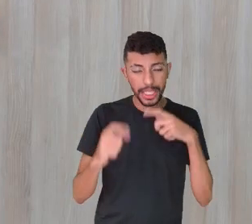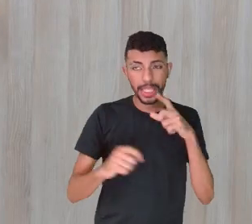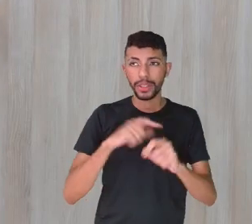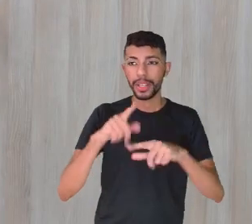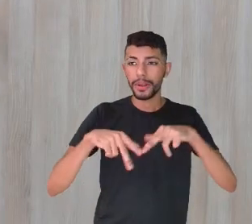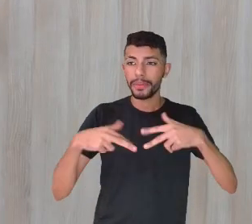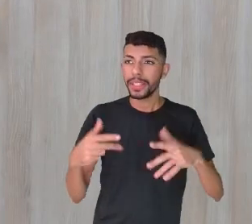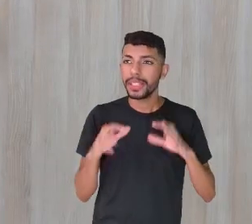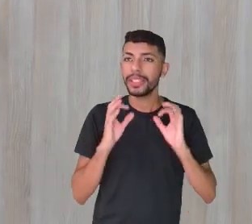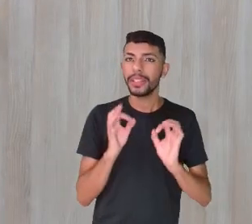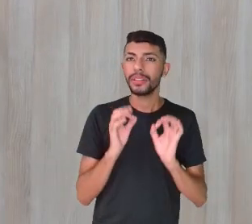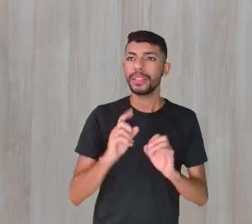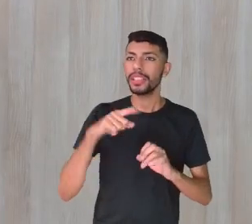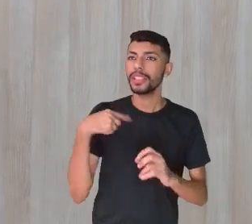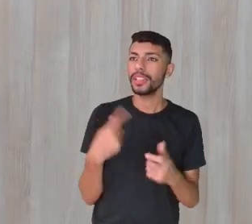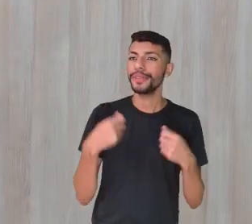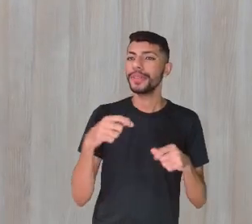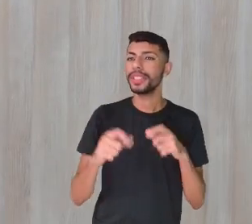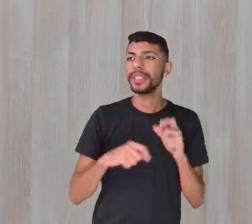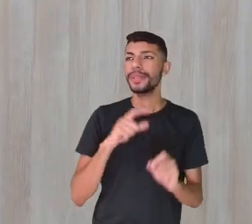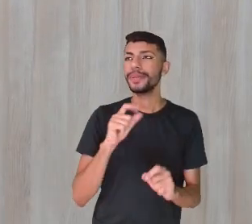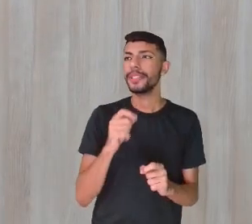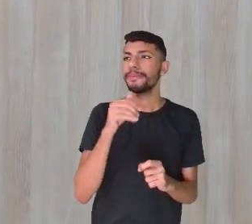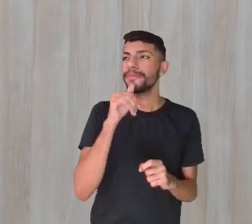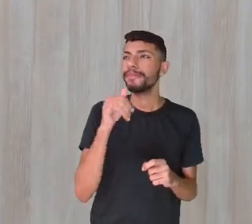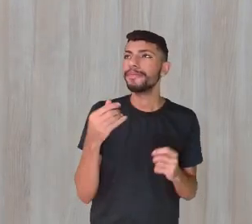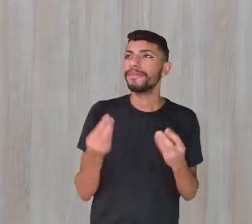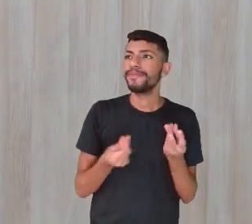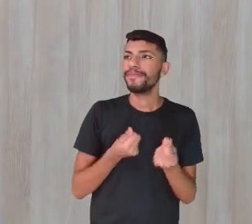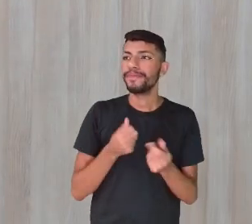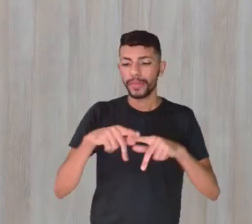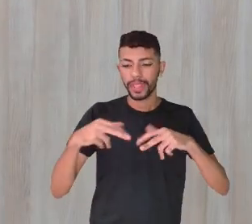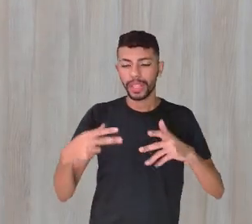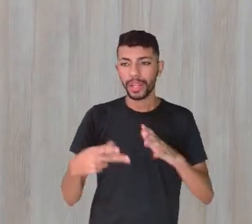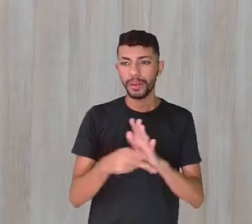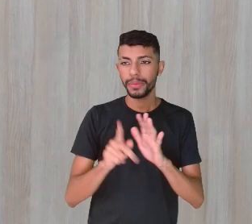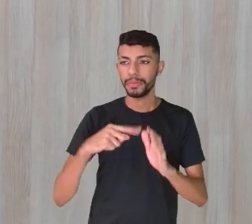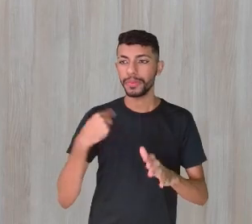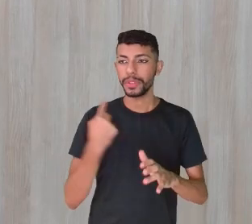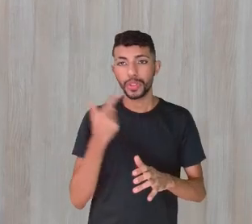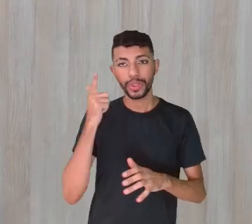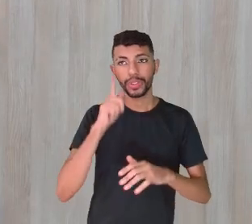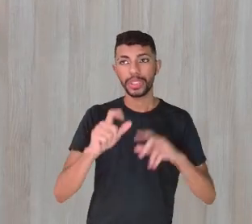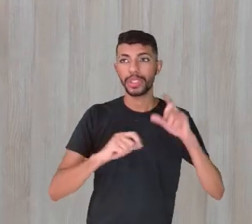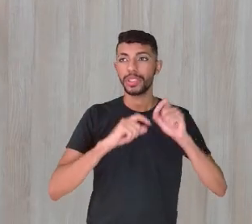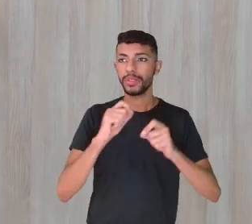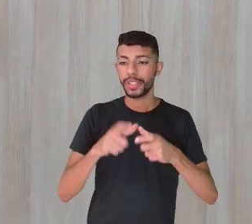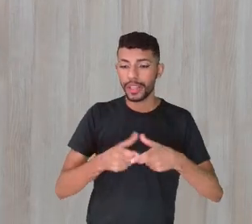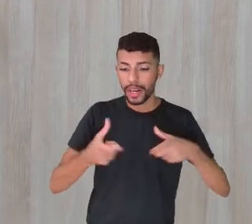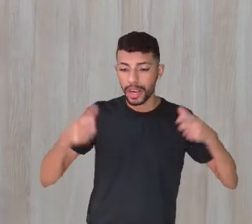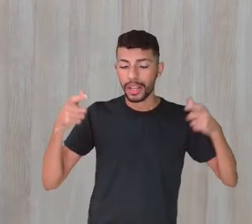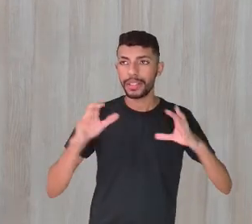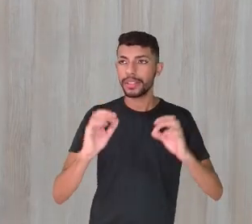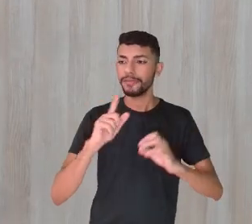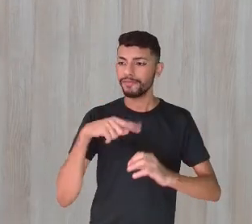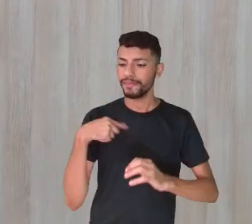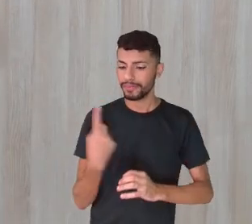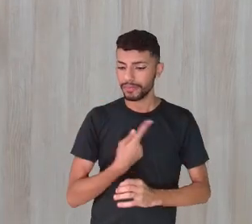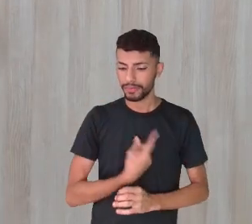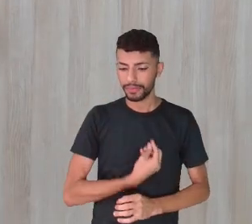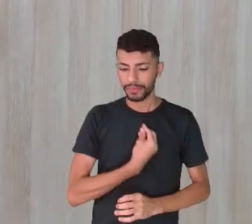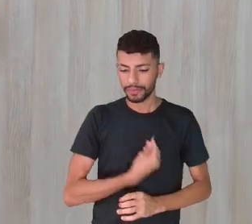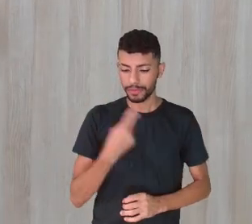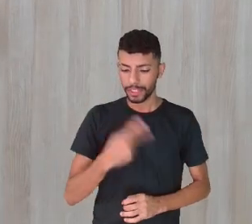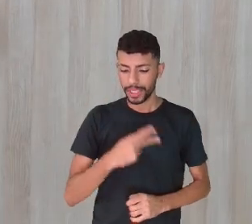matérias-primas, precisamos, né, de materiais para que a gente possa expandir. E a gente está aqui